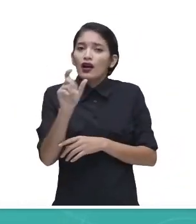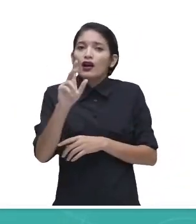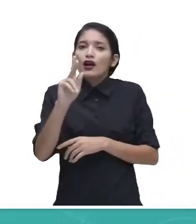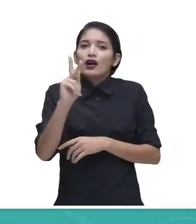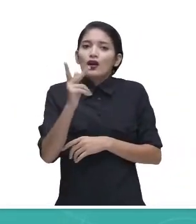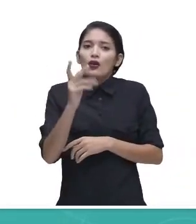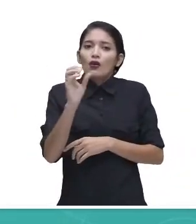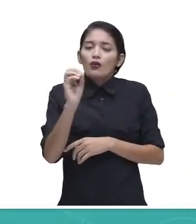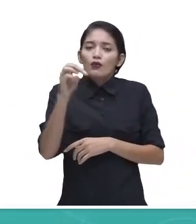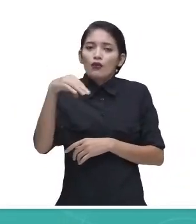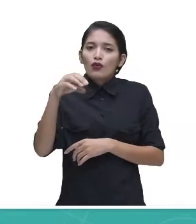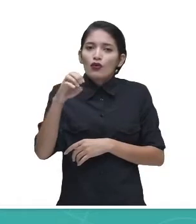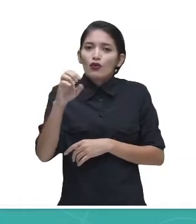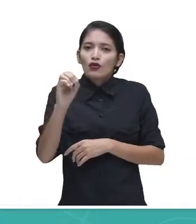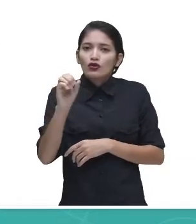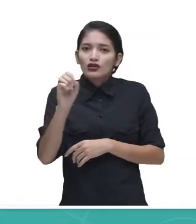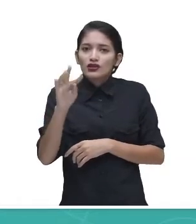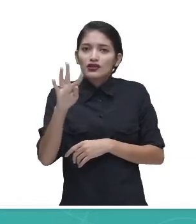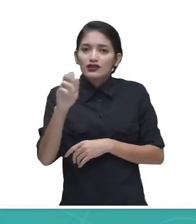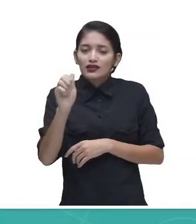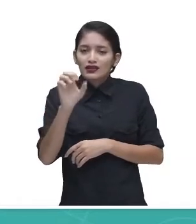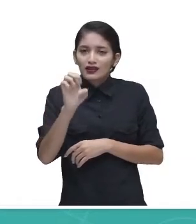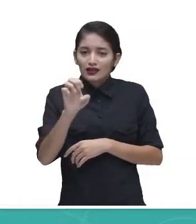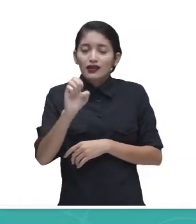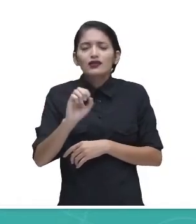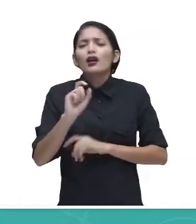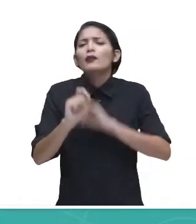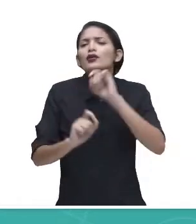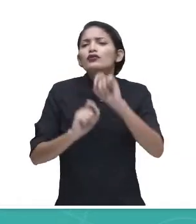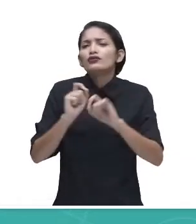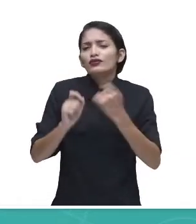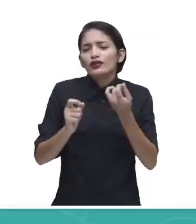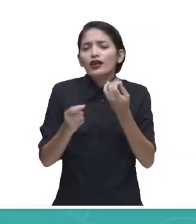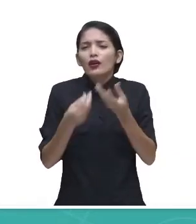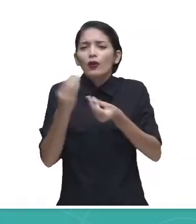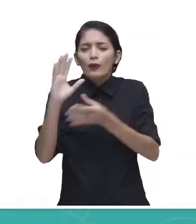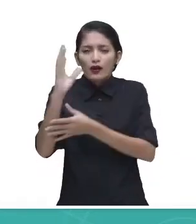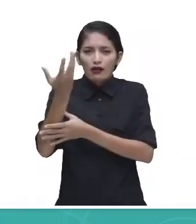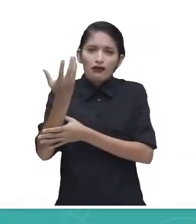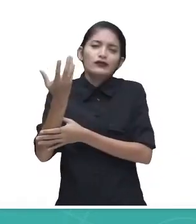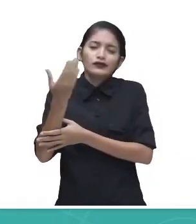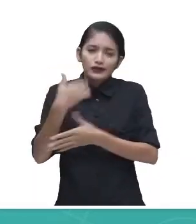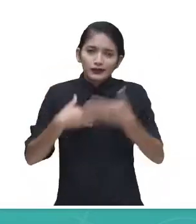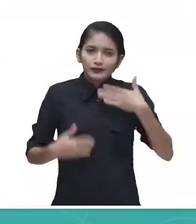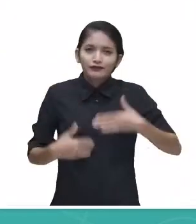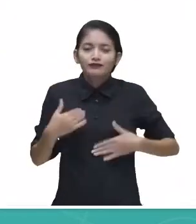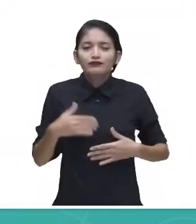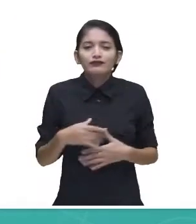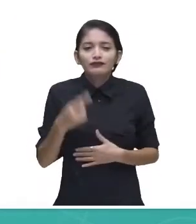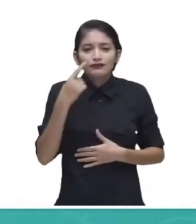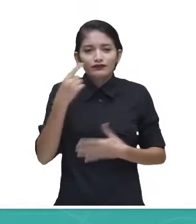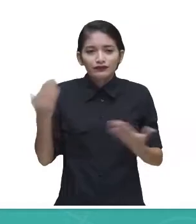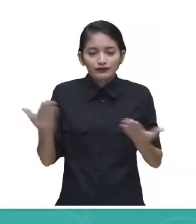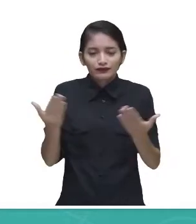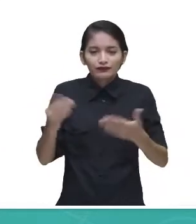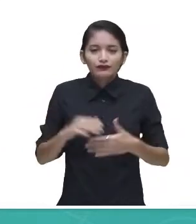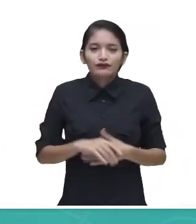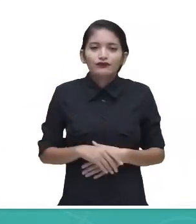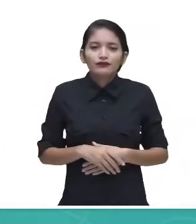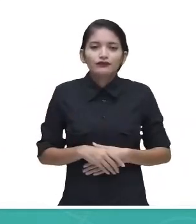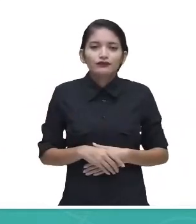homeostase. Como é que a gente pode fazer? Como é que esse metabolismo funciona? Vamos ver aí na nossa próxima